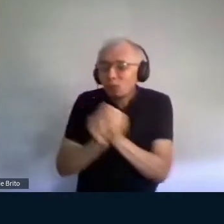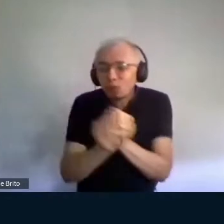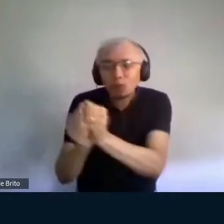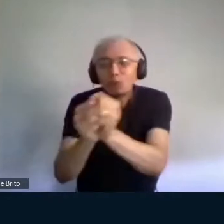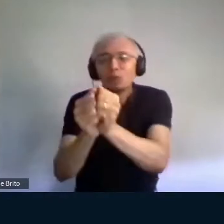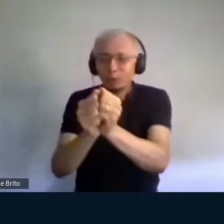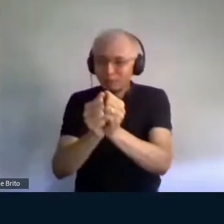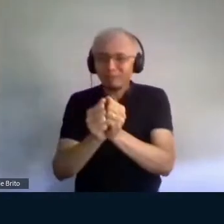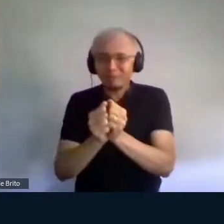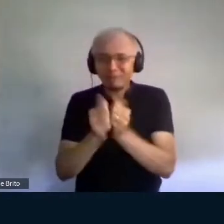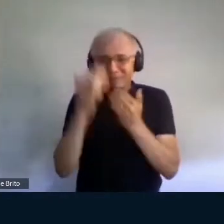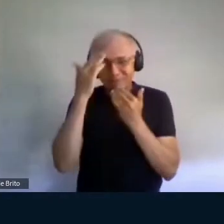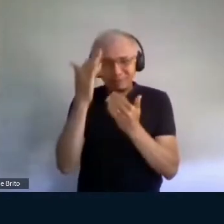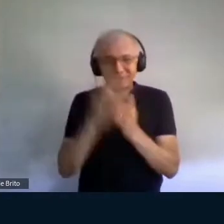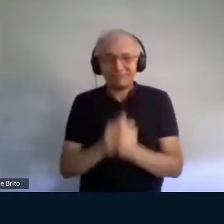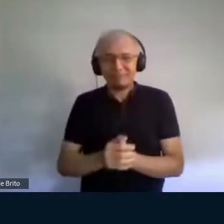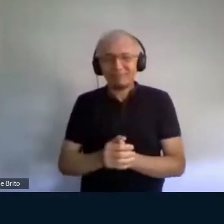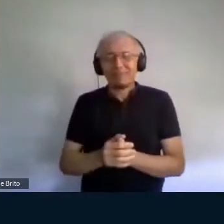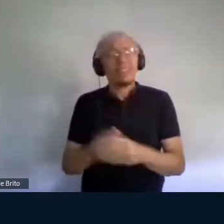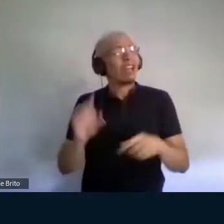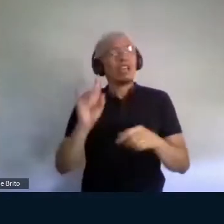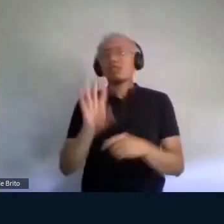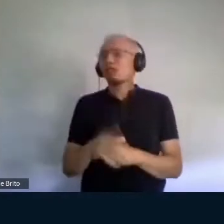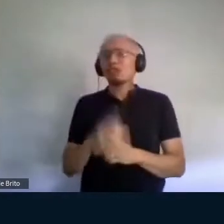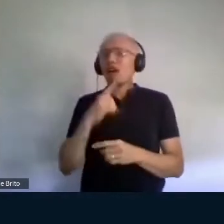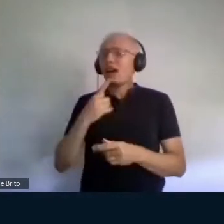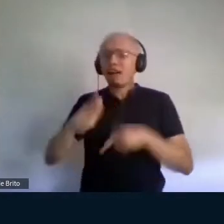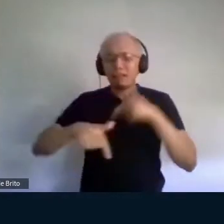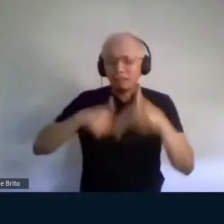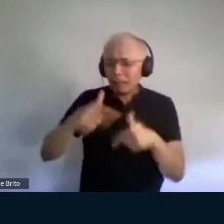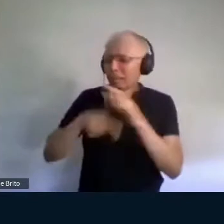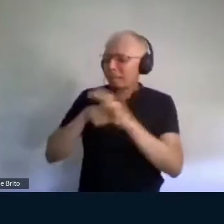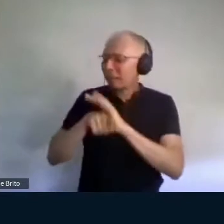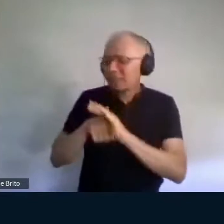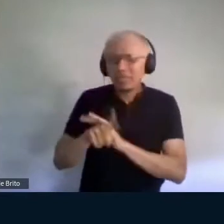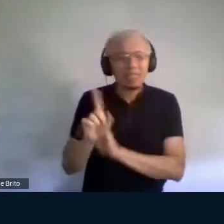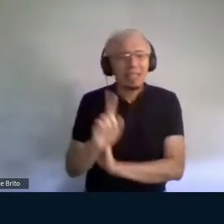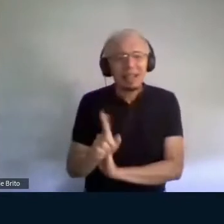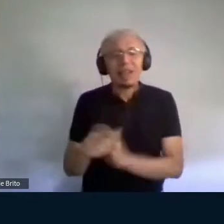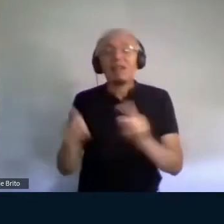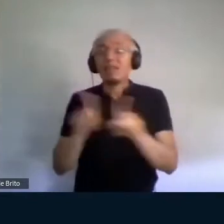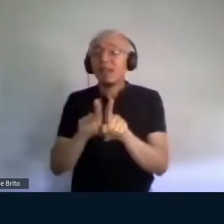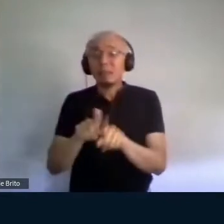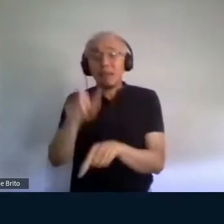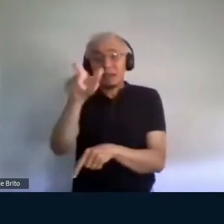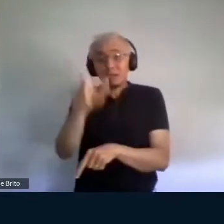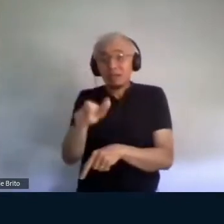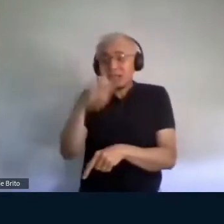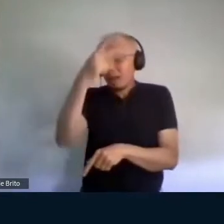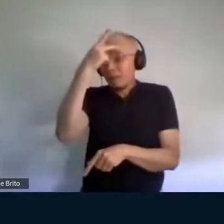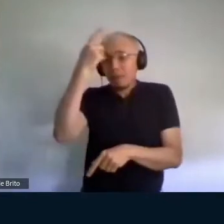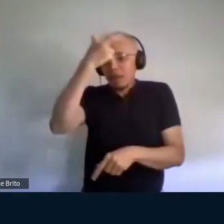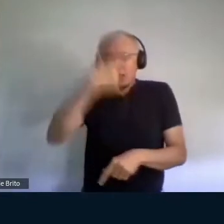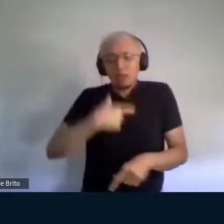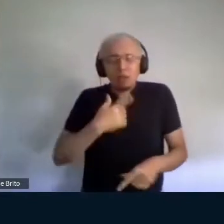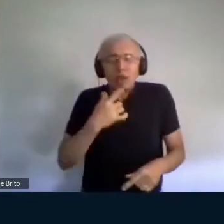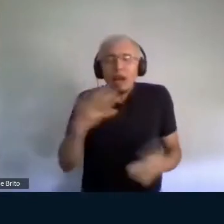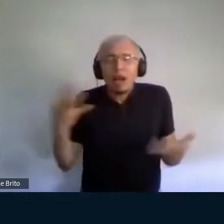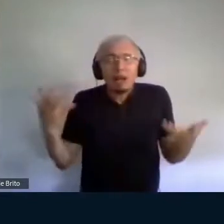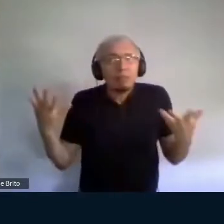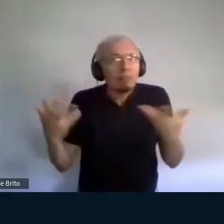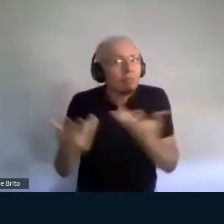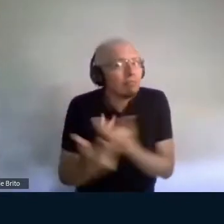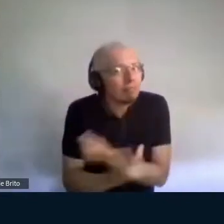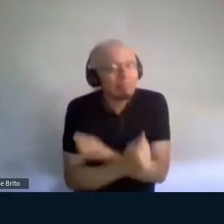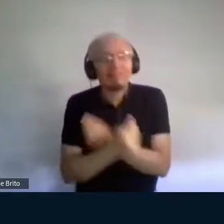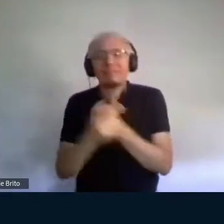Lira. Não só pelo próprio trabalho, pela pesquisa, mas pela pessoa incrível que você é,